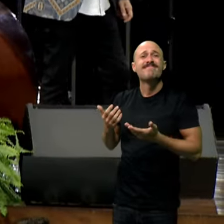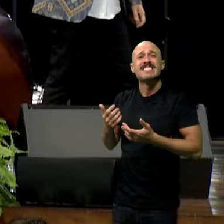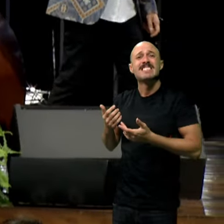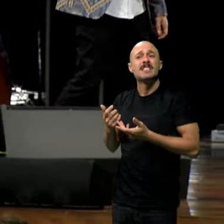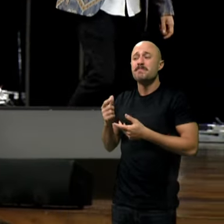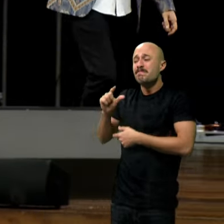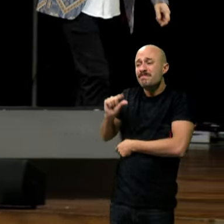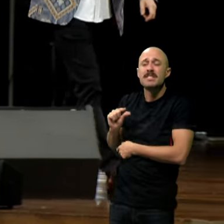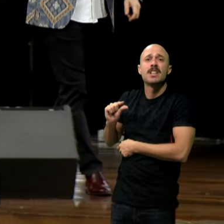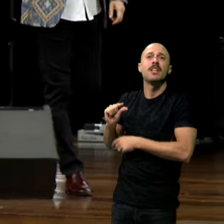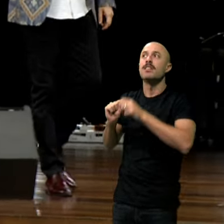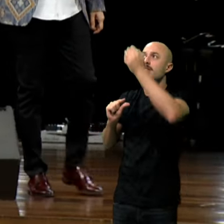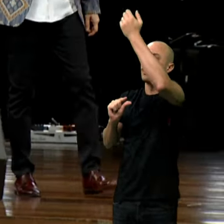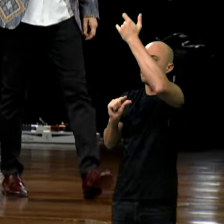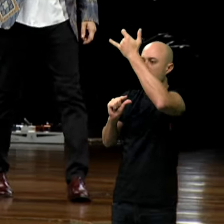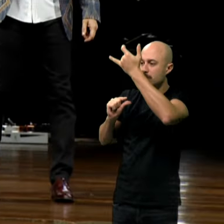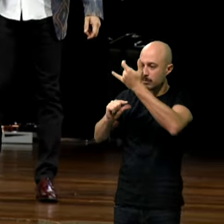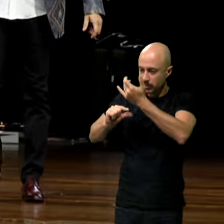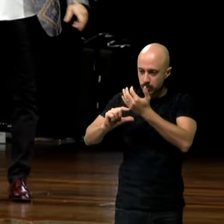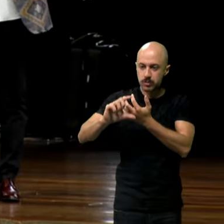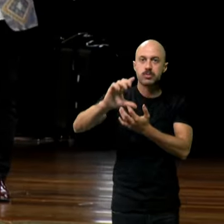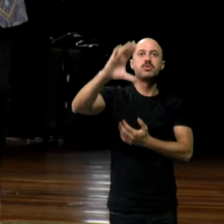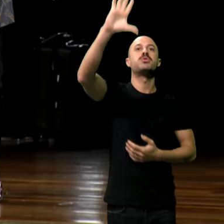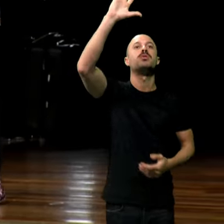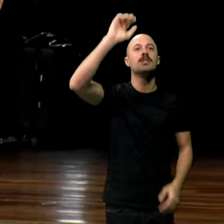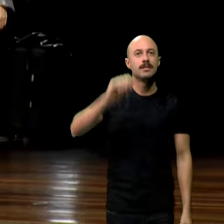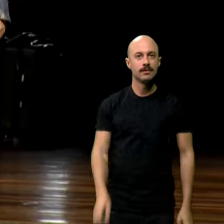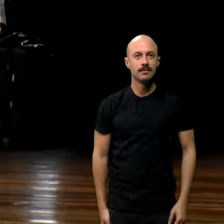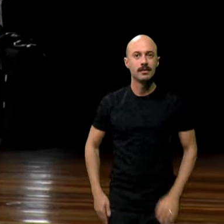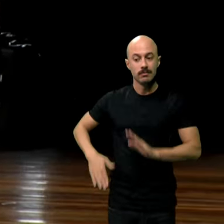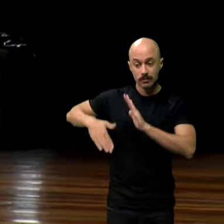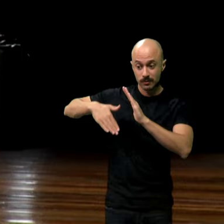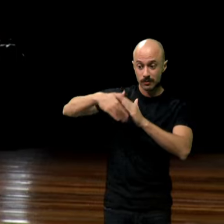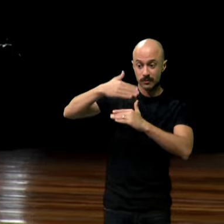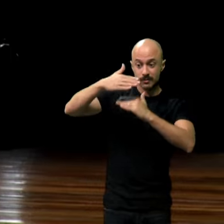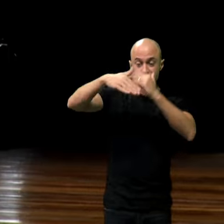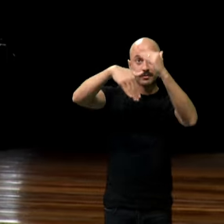Eu entendo essa dor. Eu estive ali anos,